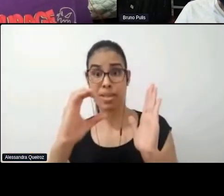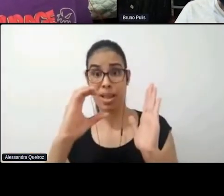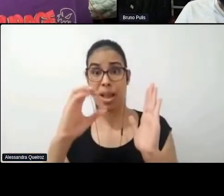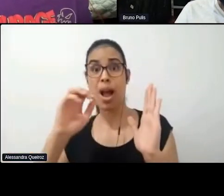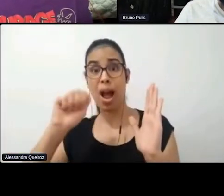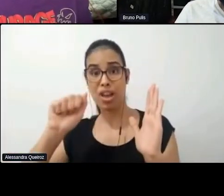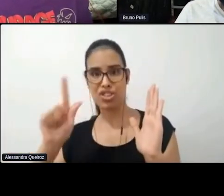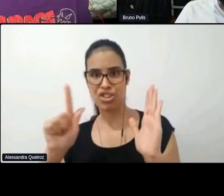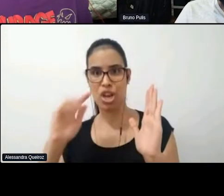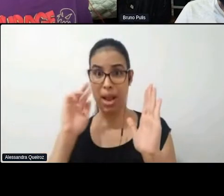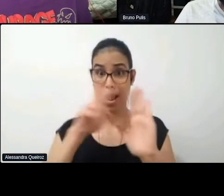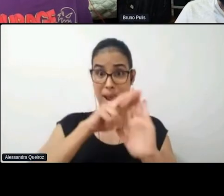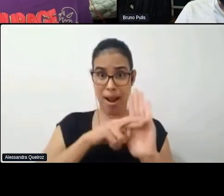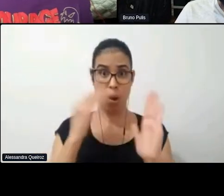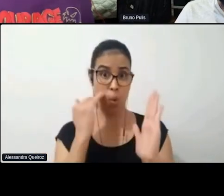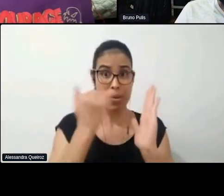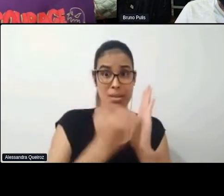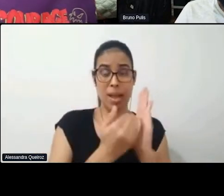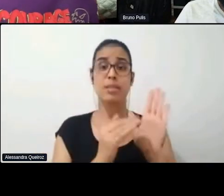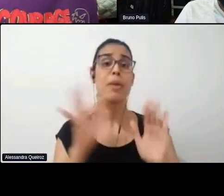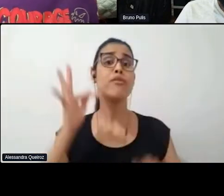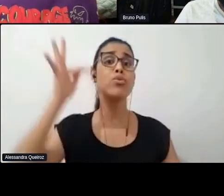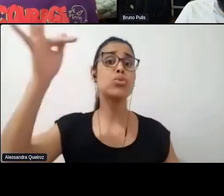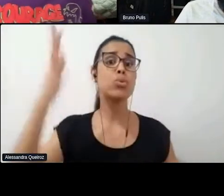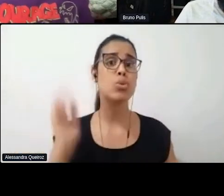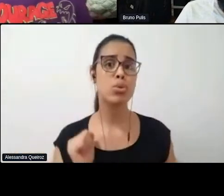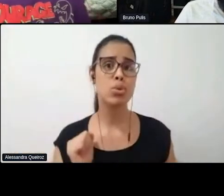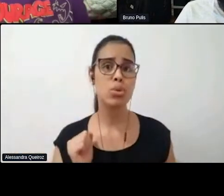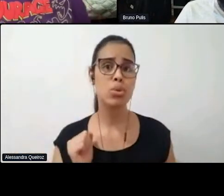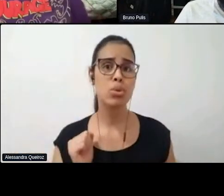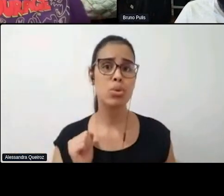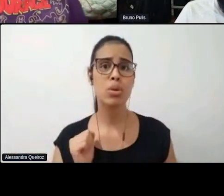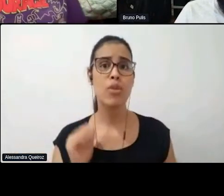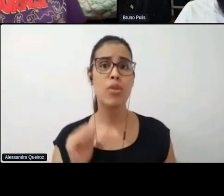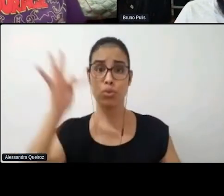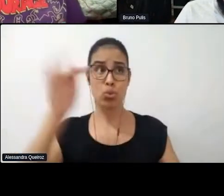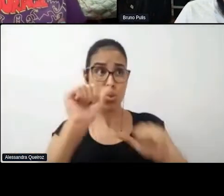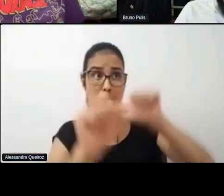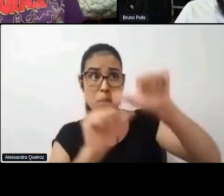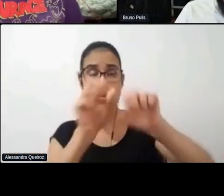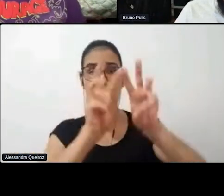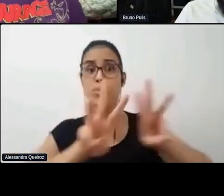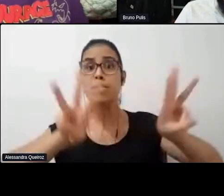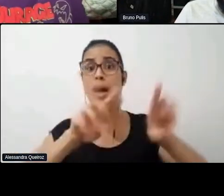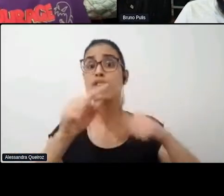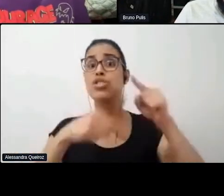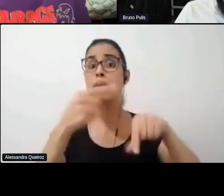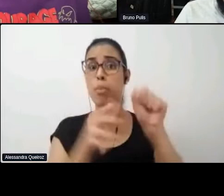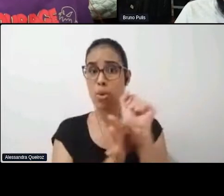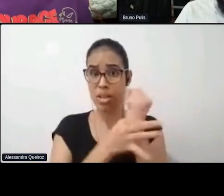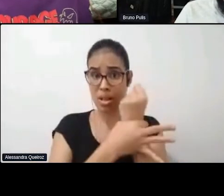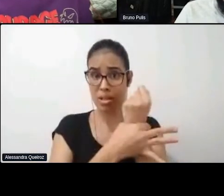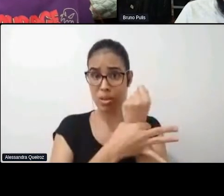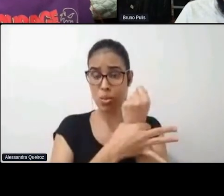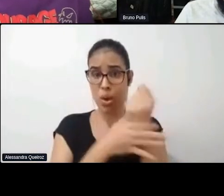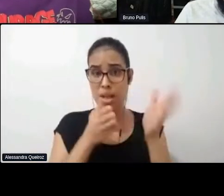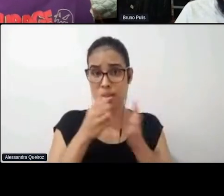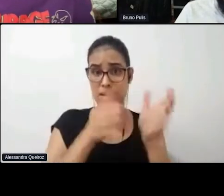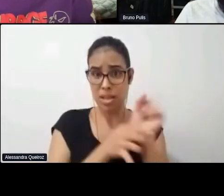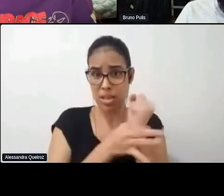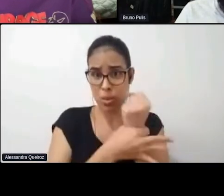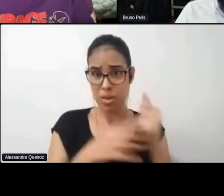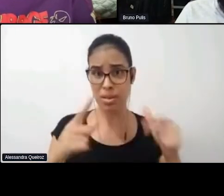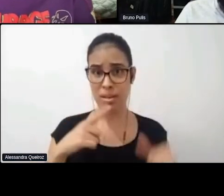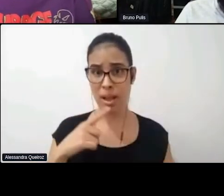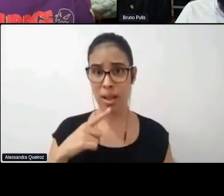que eu vou garantir que as próximas funcionalidades, uma nova página vai ser acessível? Então, não é algo rentável. Então, terem, sim, é uma